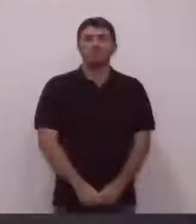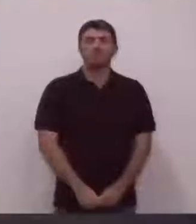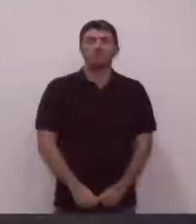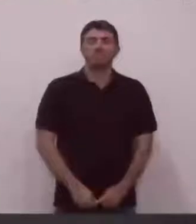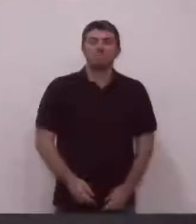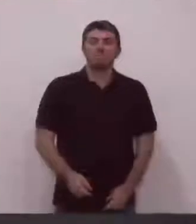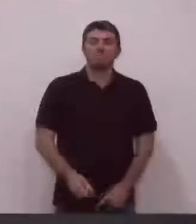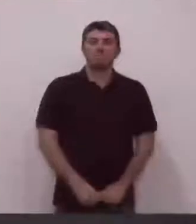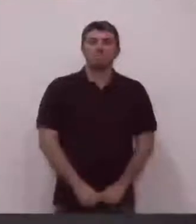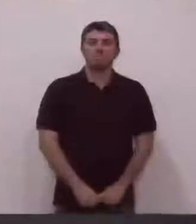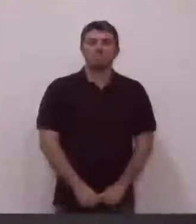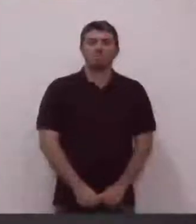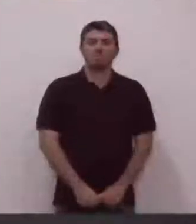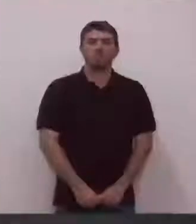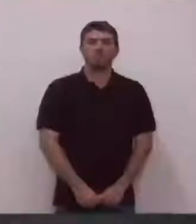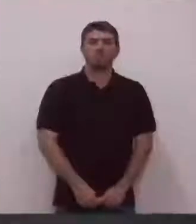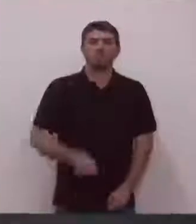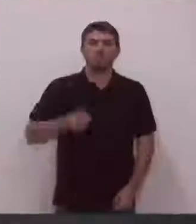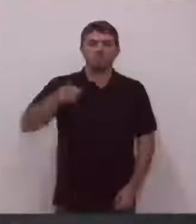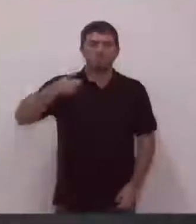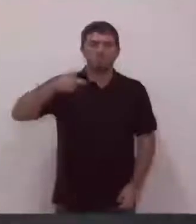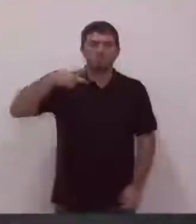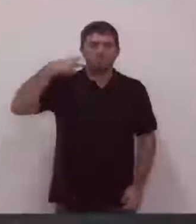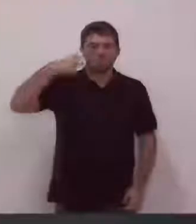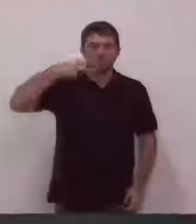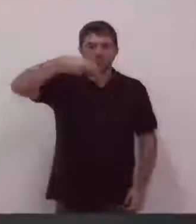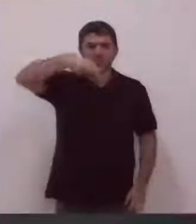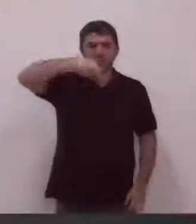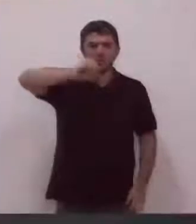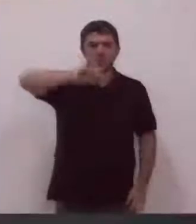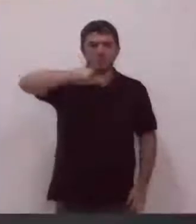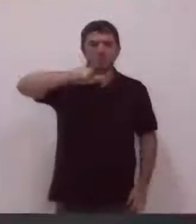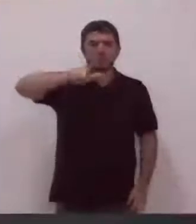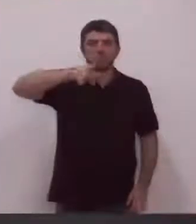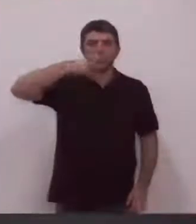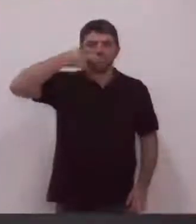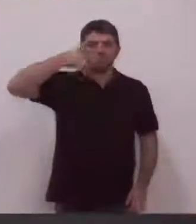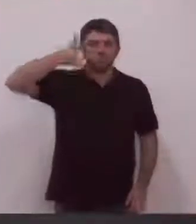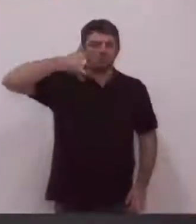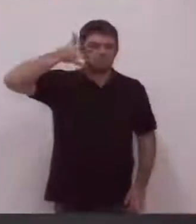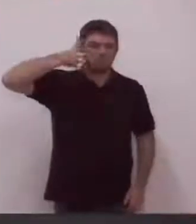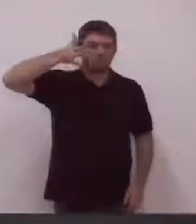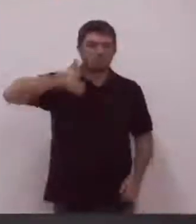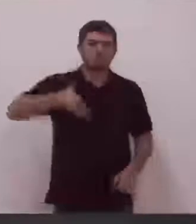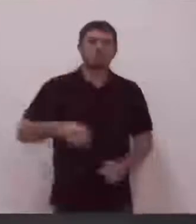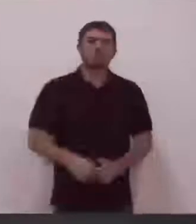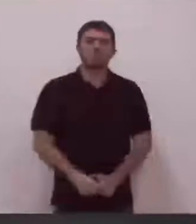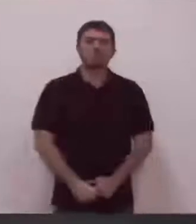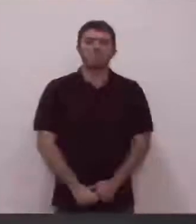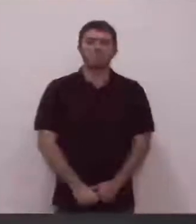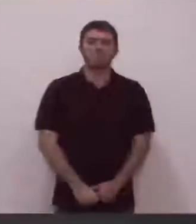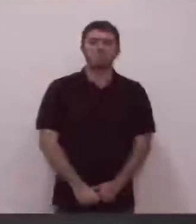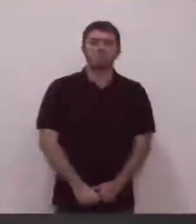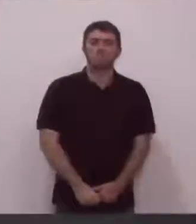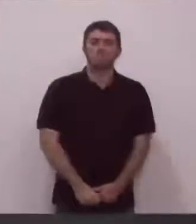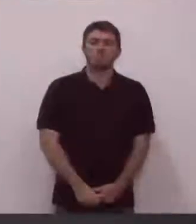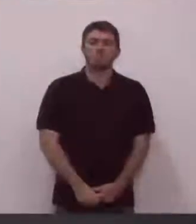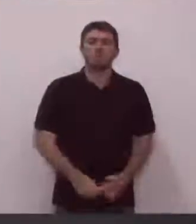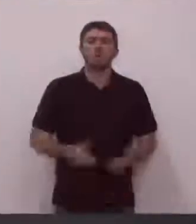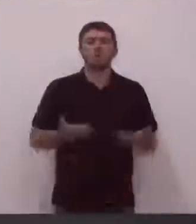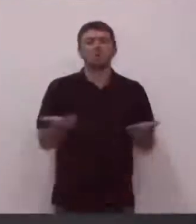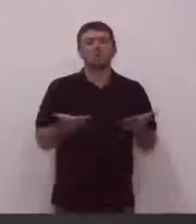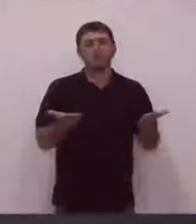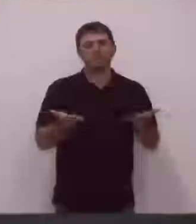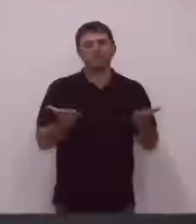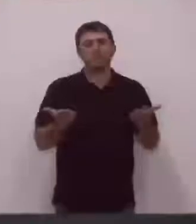que o senhor colocasse a apreciação dos vereadores, como talvez hoje, não sei se vai ter outra